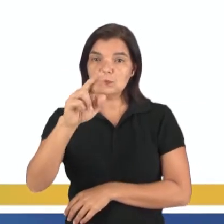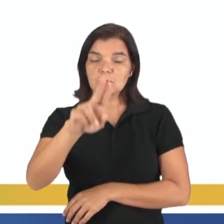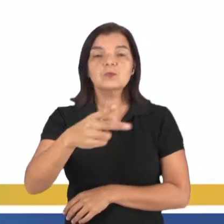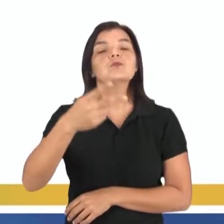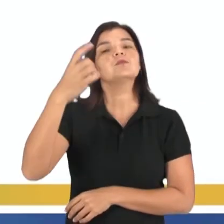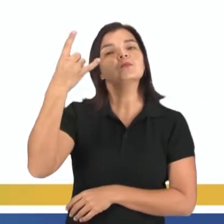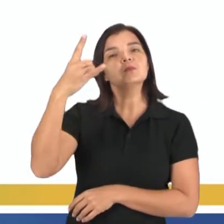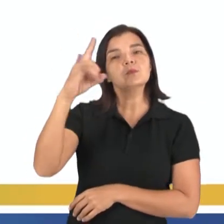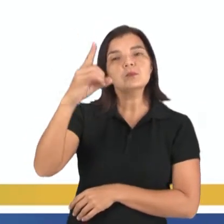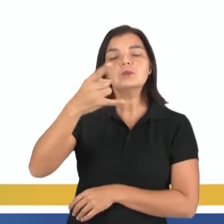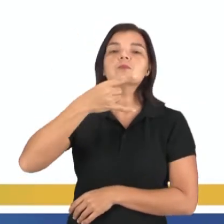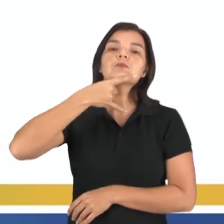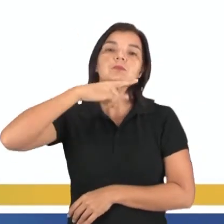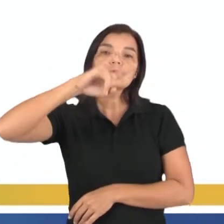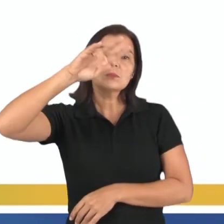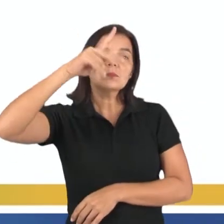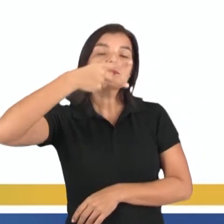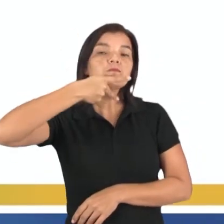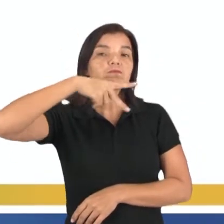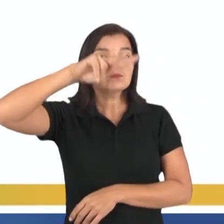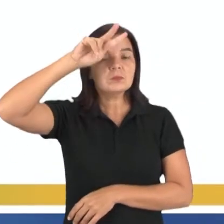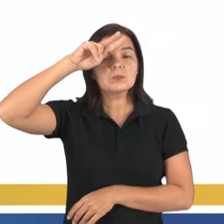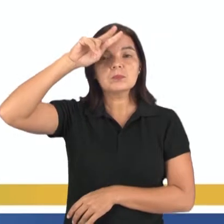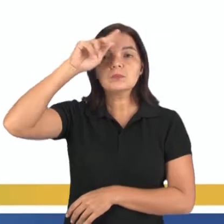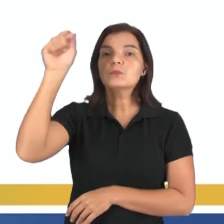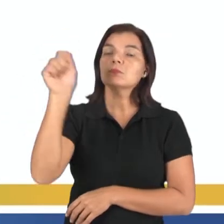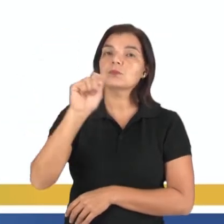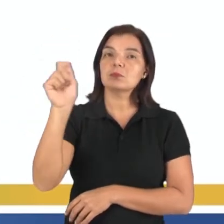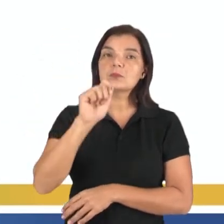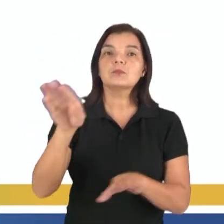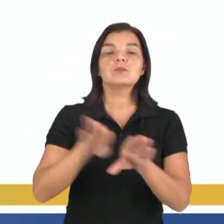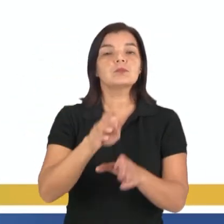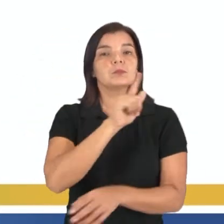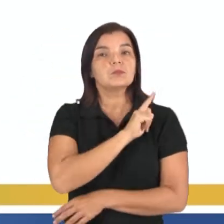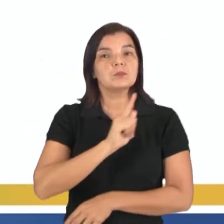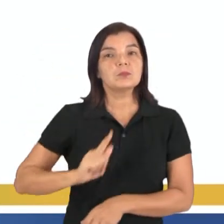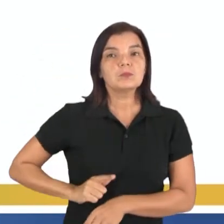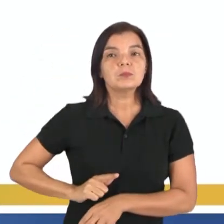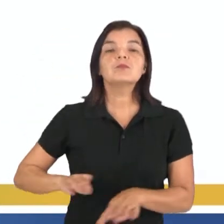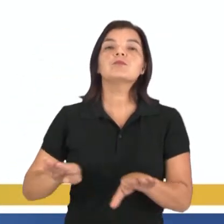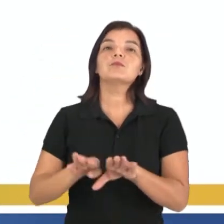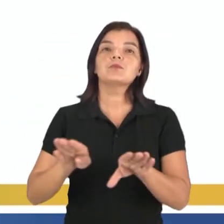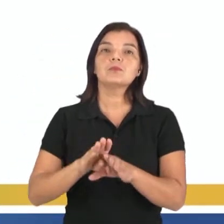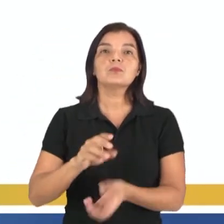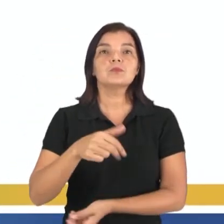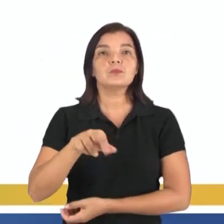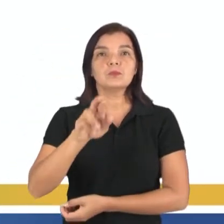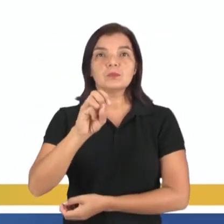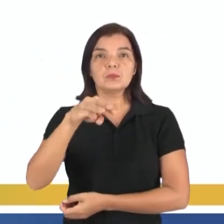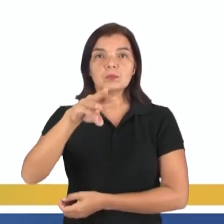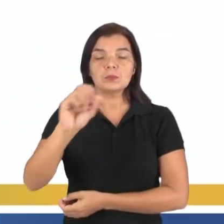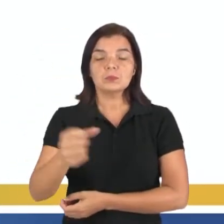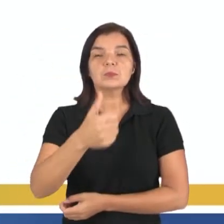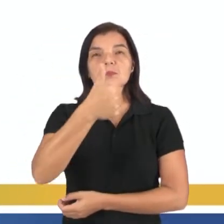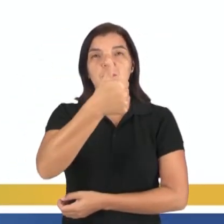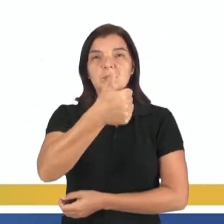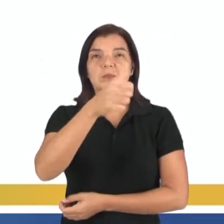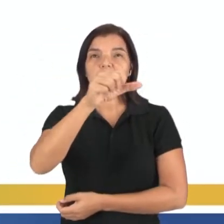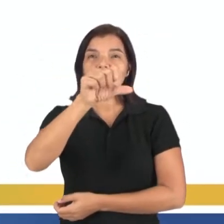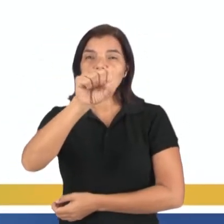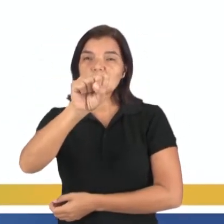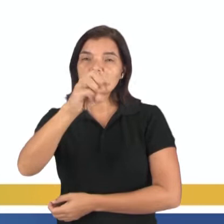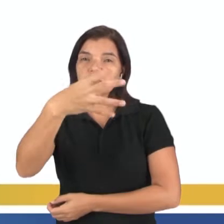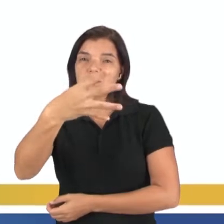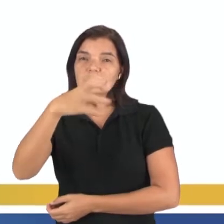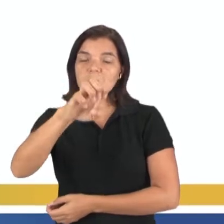Peru, Argentina passam por um processo similar, e o governo do Ramon Castilha, que vai começar em